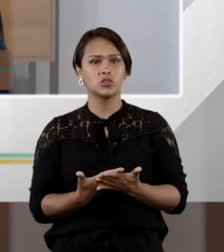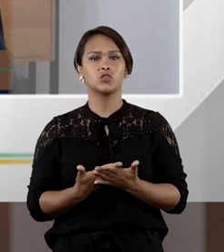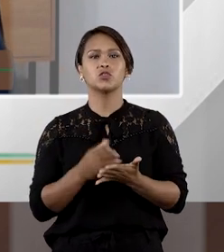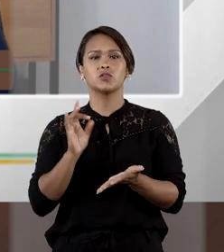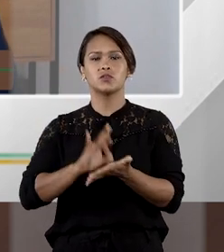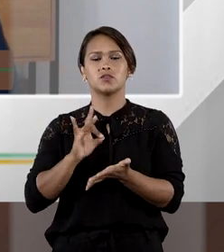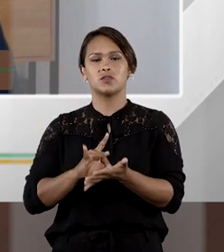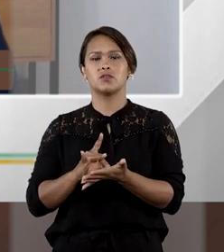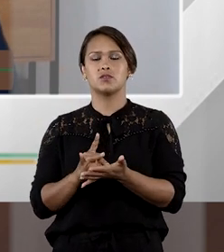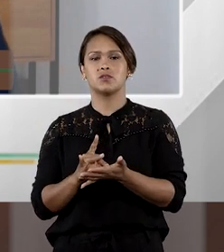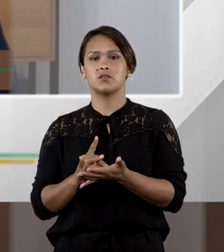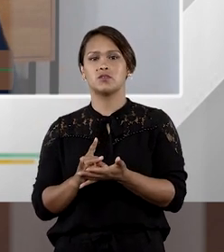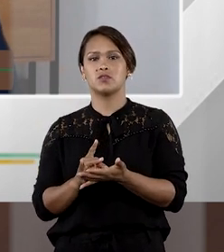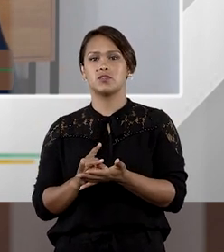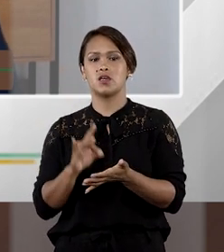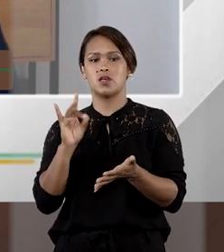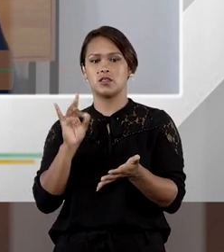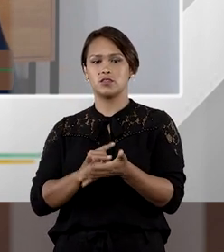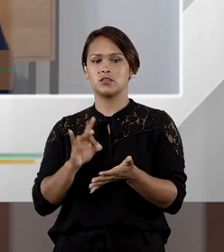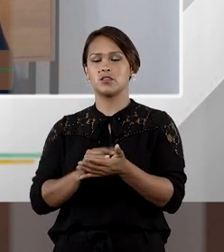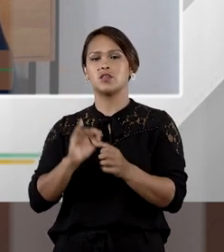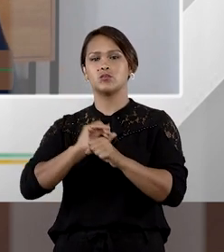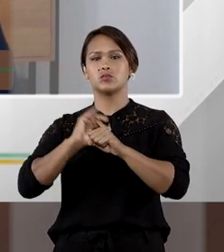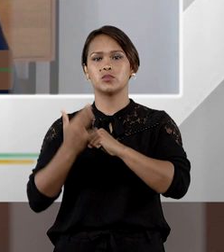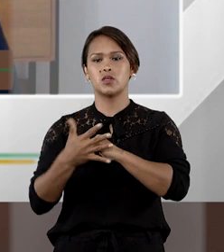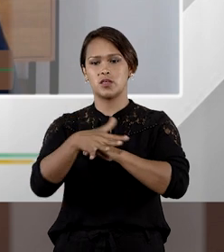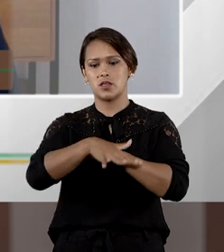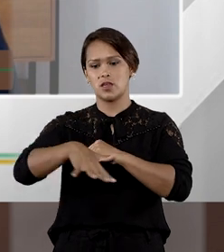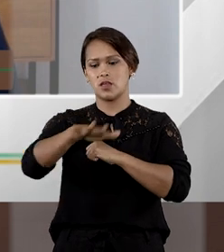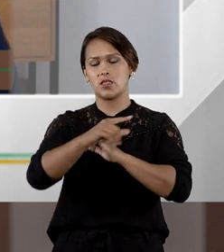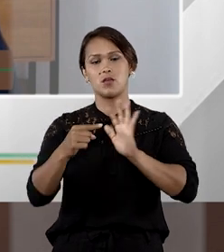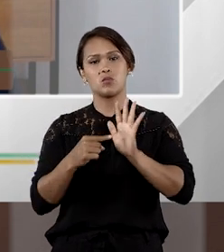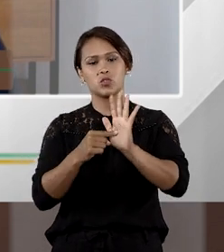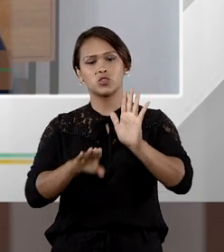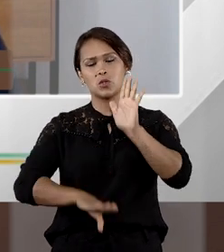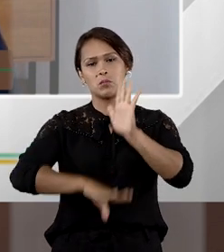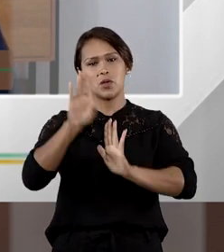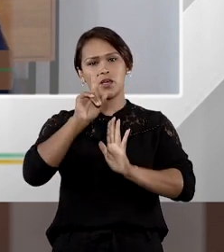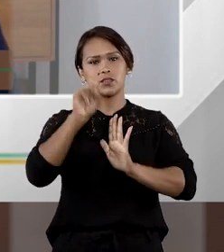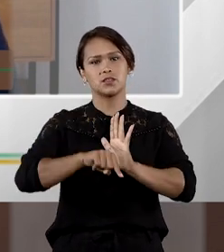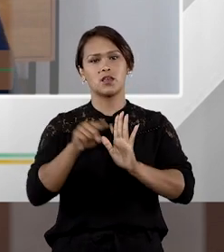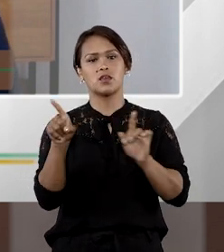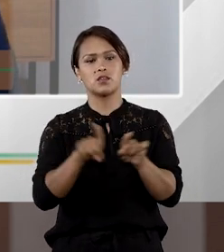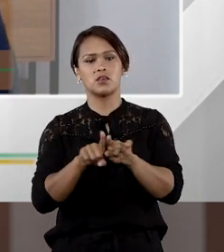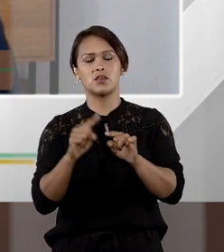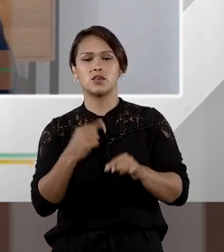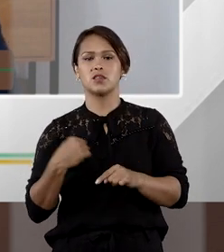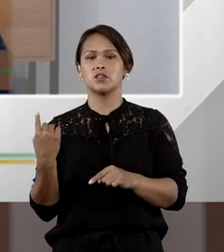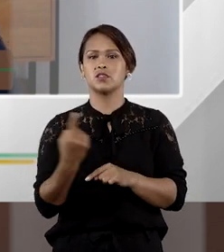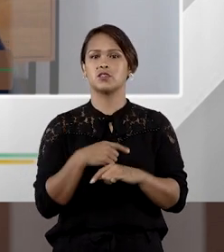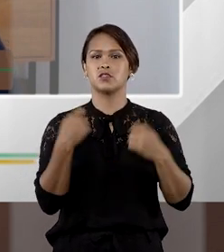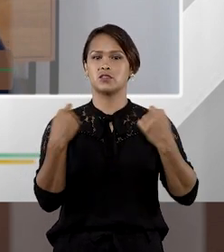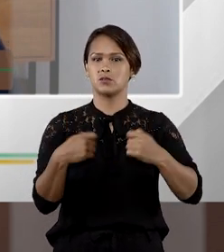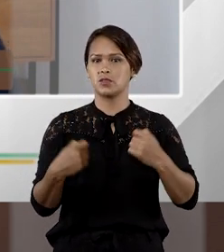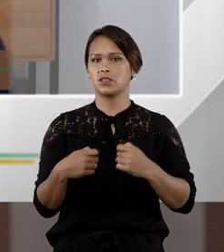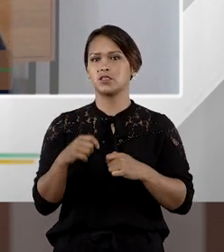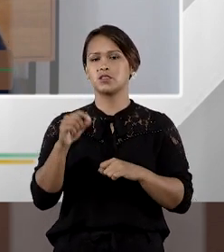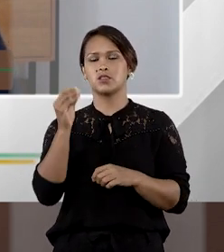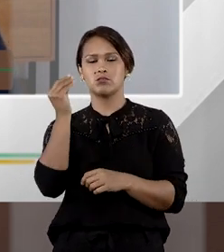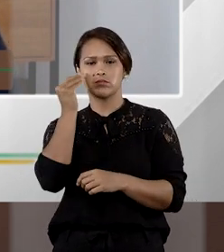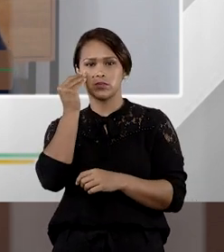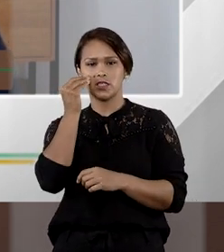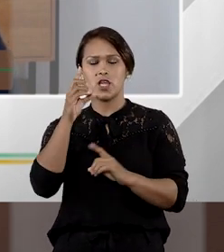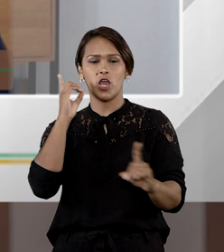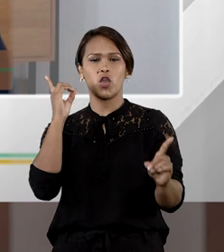últimos tempos. E, realmente, a pandemia ainda mostrou mais ainda que a gente precisa